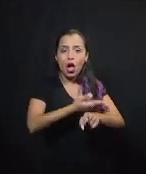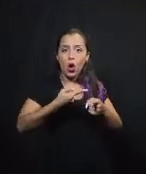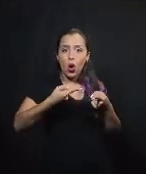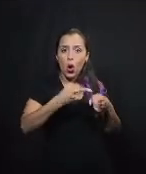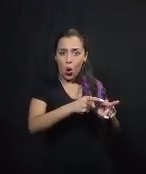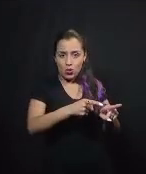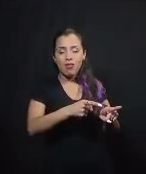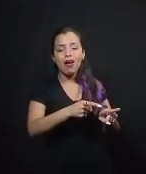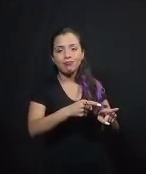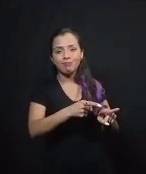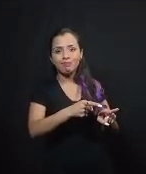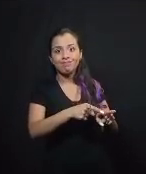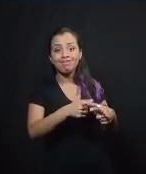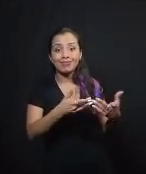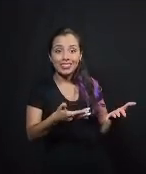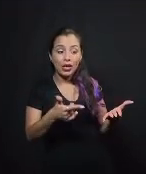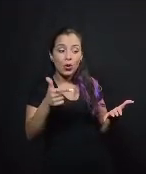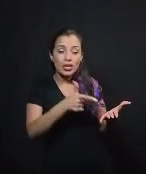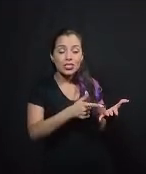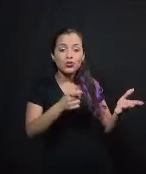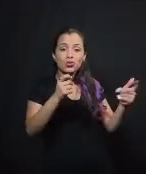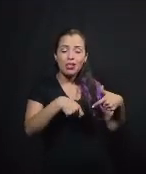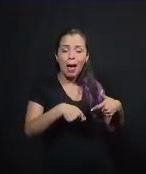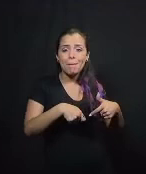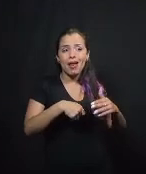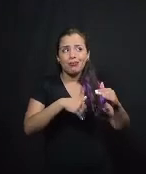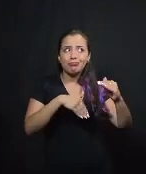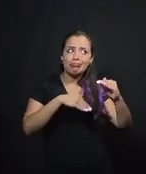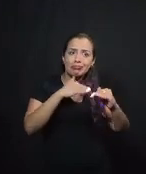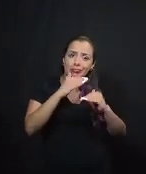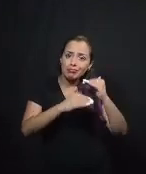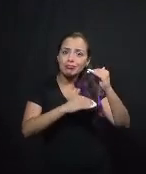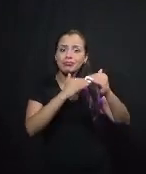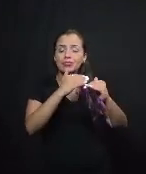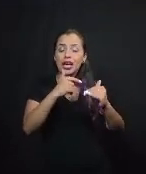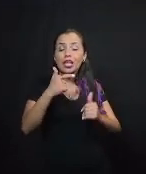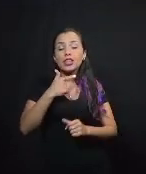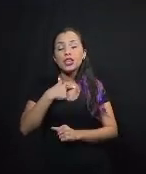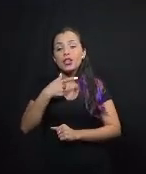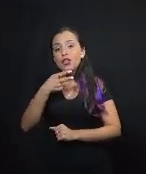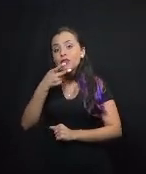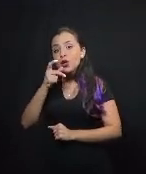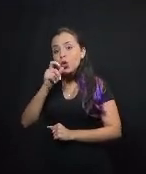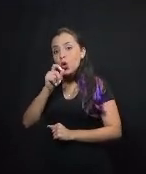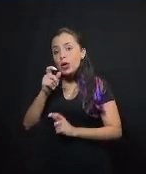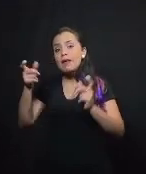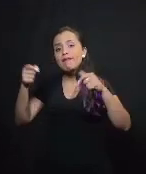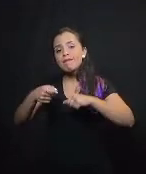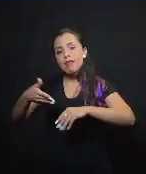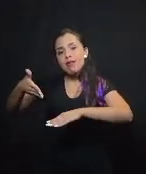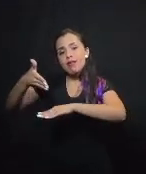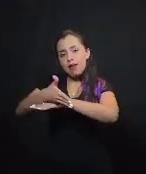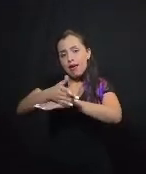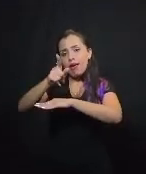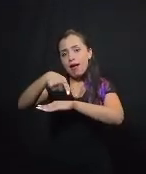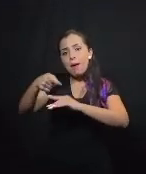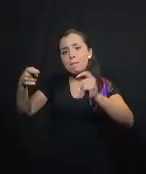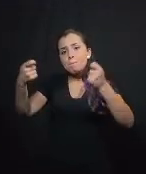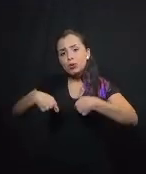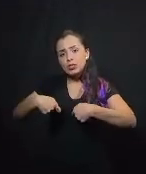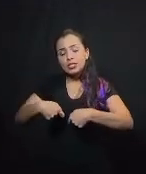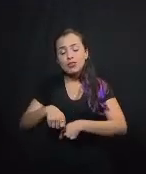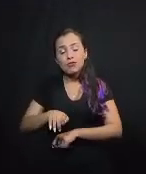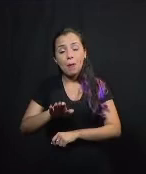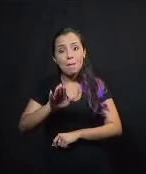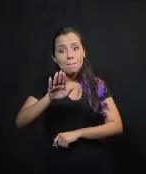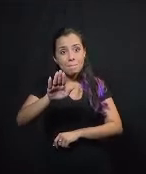coisa que se pode fazer. Então, eu digo, a atuação é possível. Agora, para